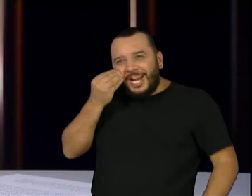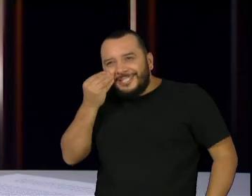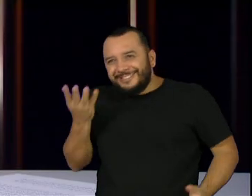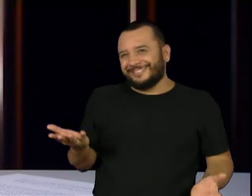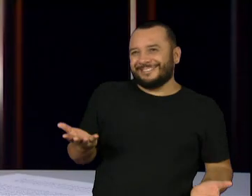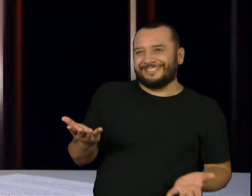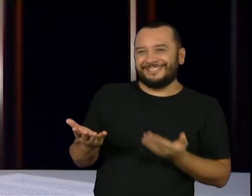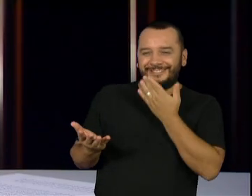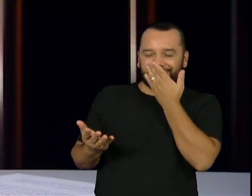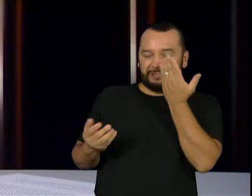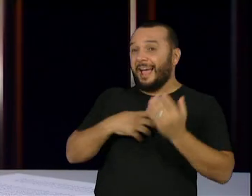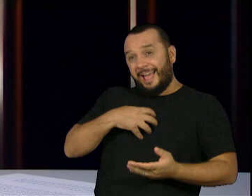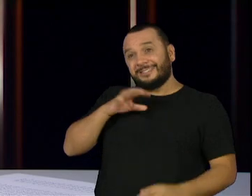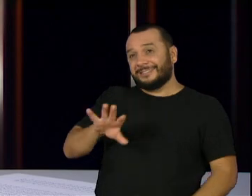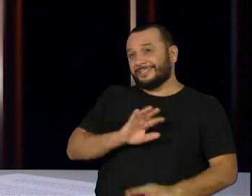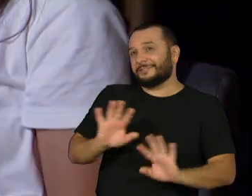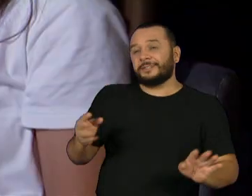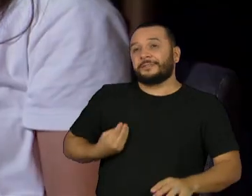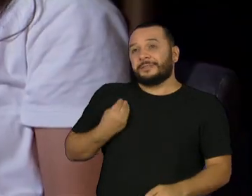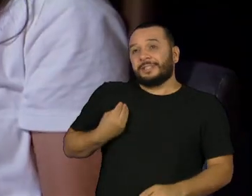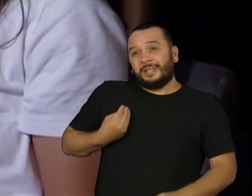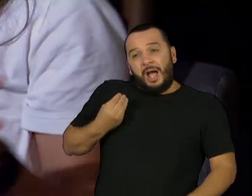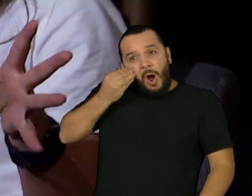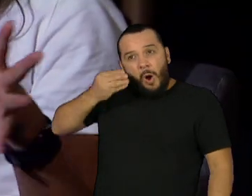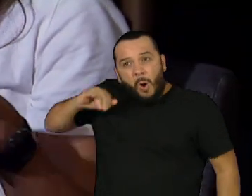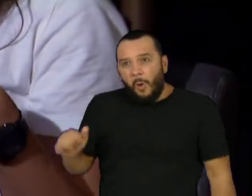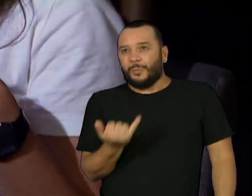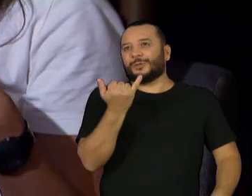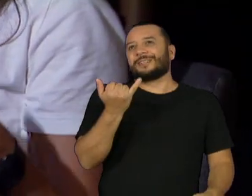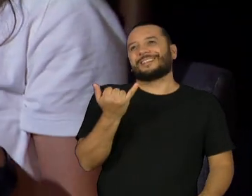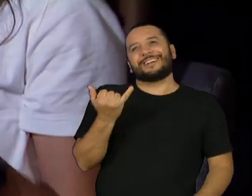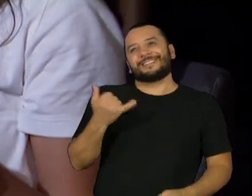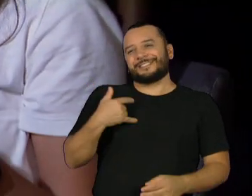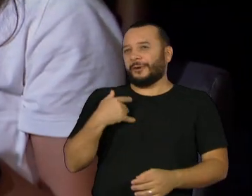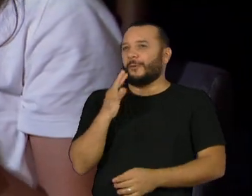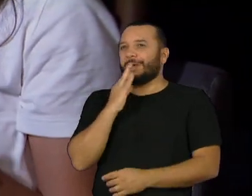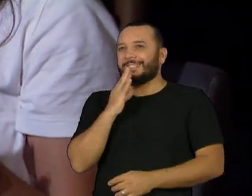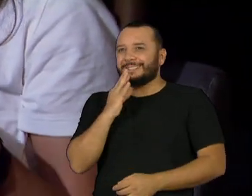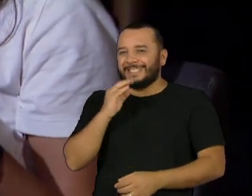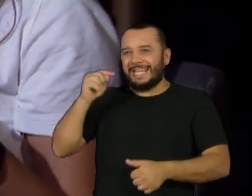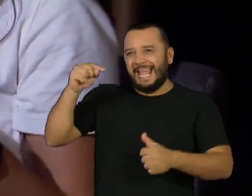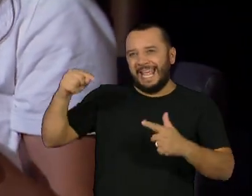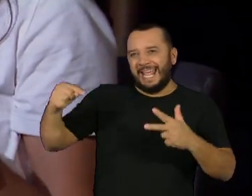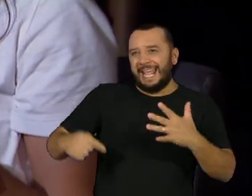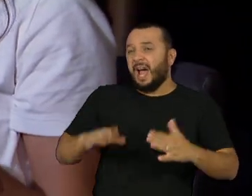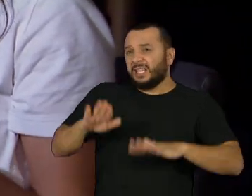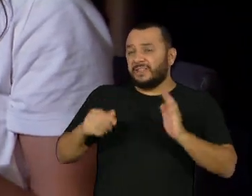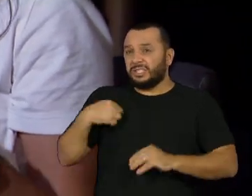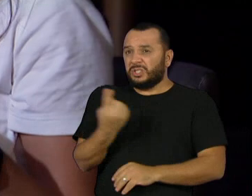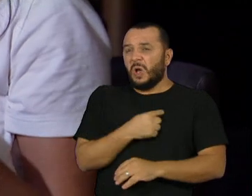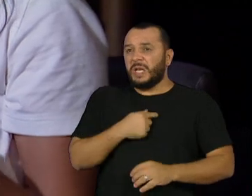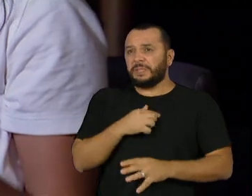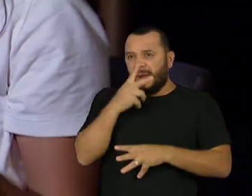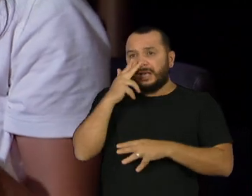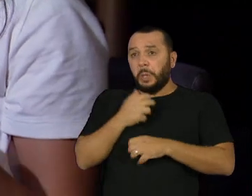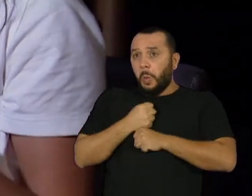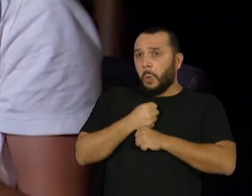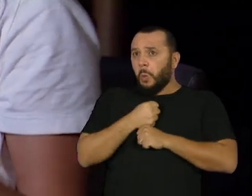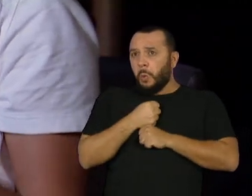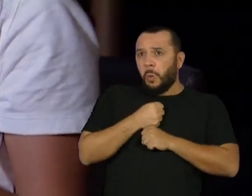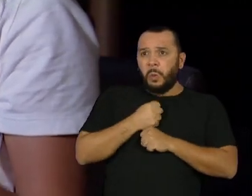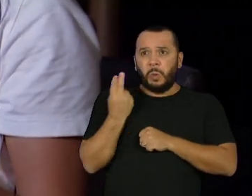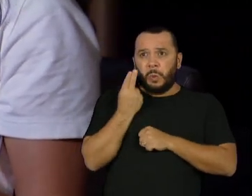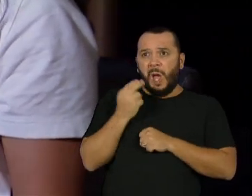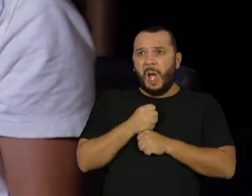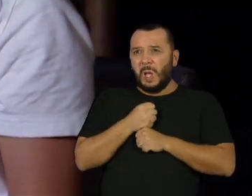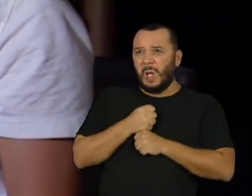Eu acho, é a chance de fazer muitas coisas, né? Às vezes a gente fica preso em restrições que parecem ser muito grandes ou muito